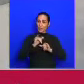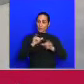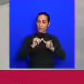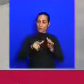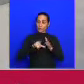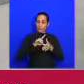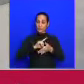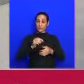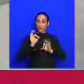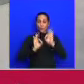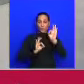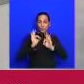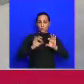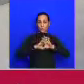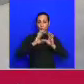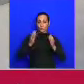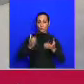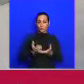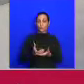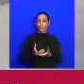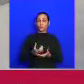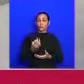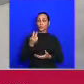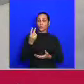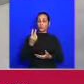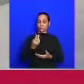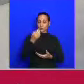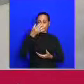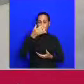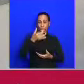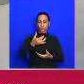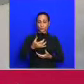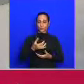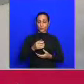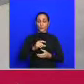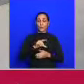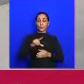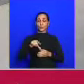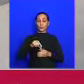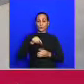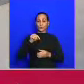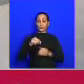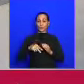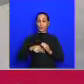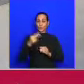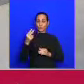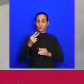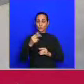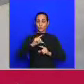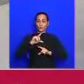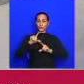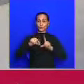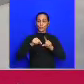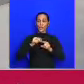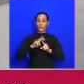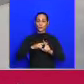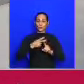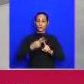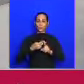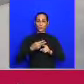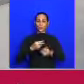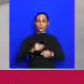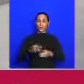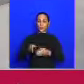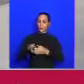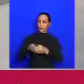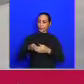dito anteriormente, vamos recarregar o Globo número 2 para fazermos o segundo sorteio da dupla cena.